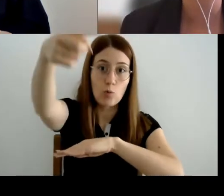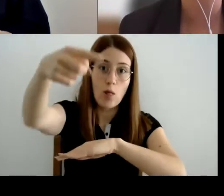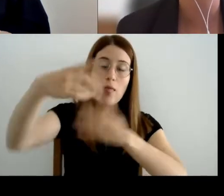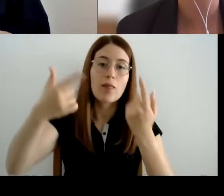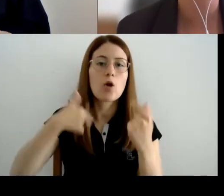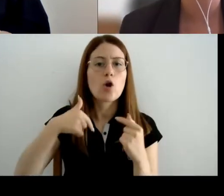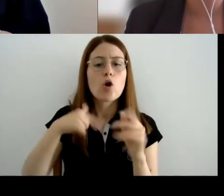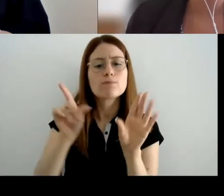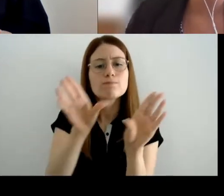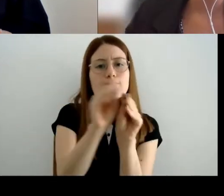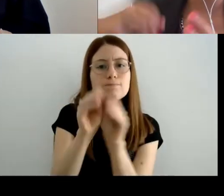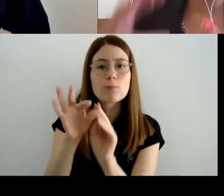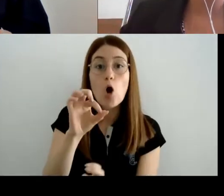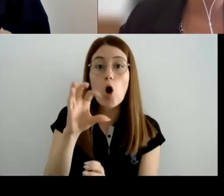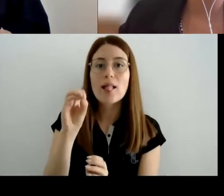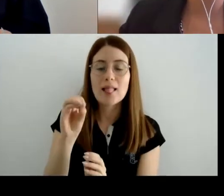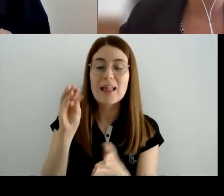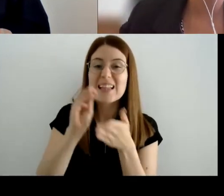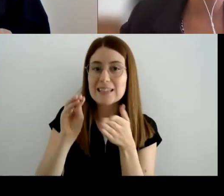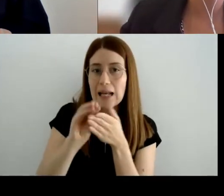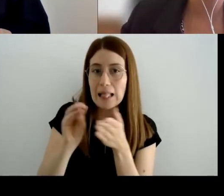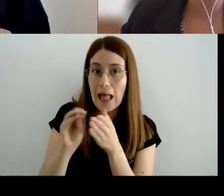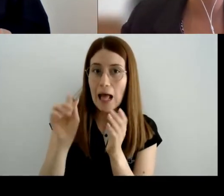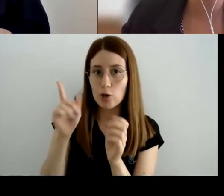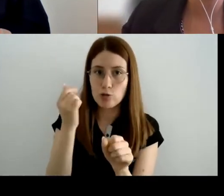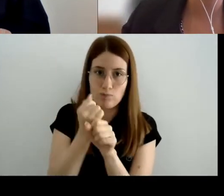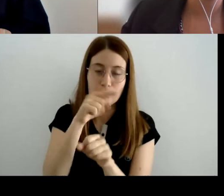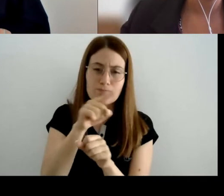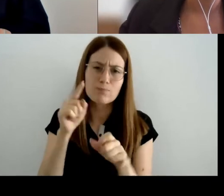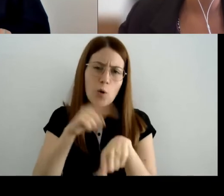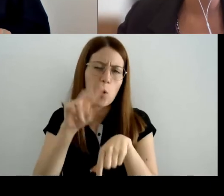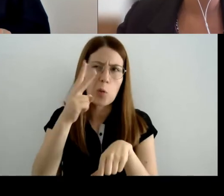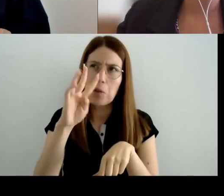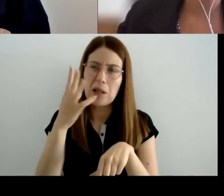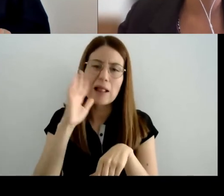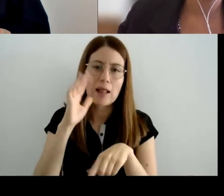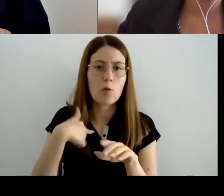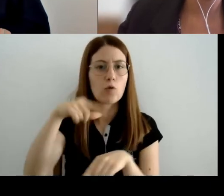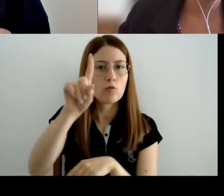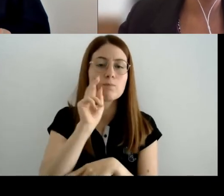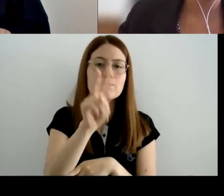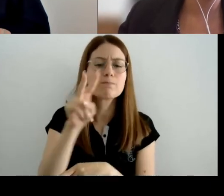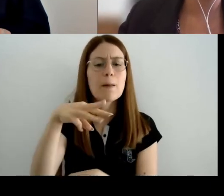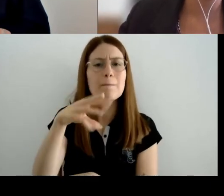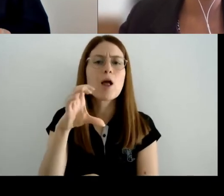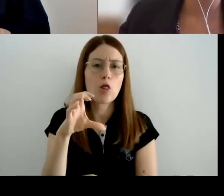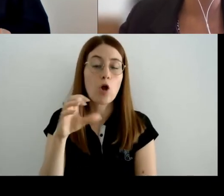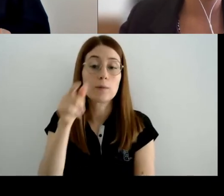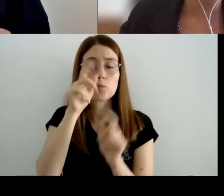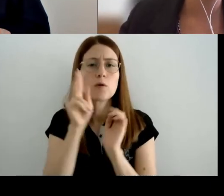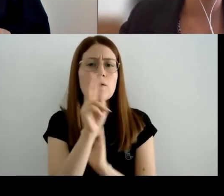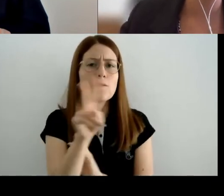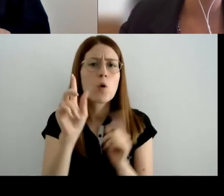80 secretários clínicos às 2 da tarde ou às 3 da tarde, ao início da tarde, e fomos visitar o McDonald's. E o que é que as pessoas viram?